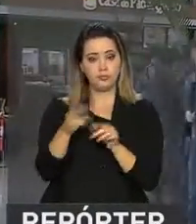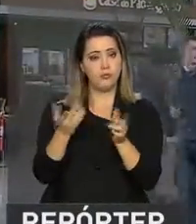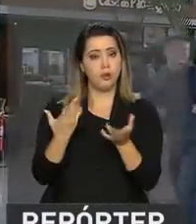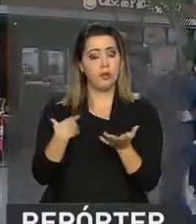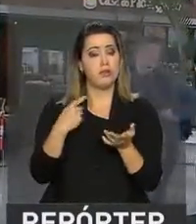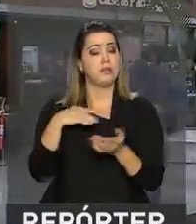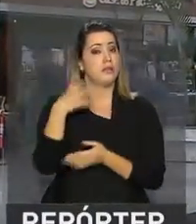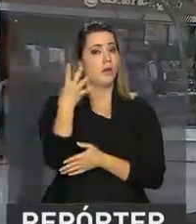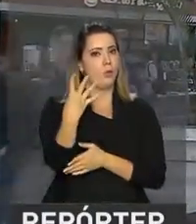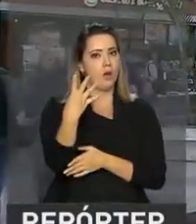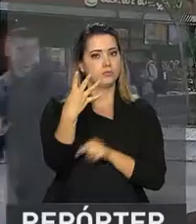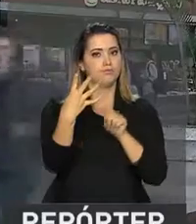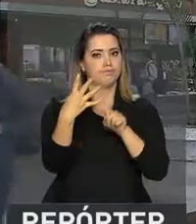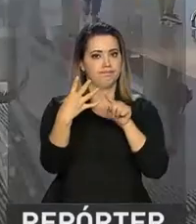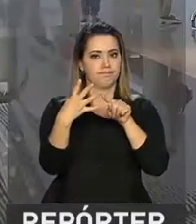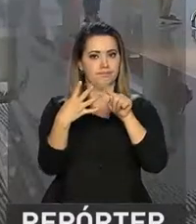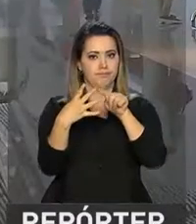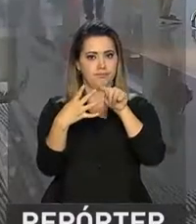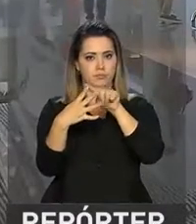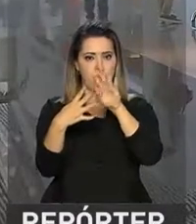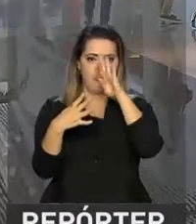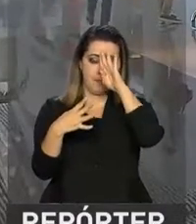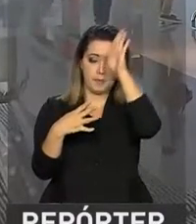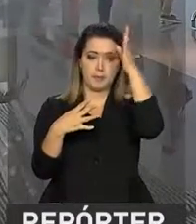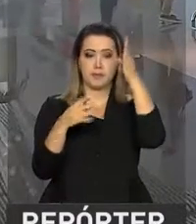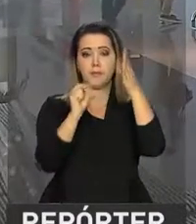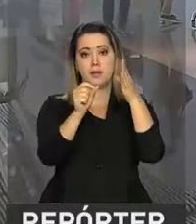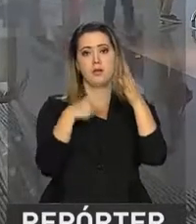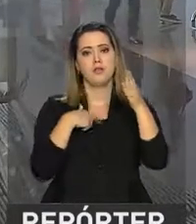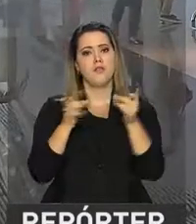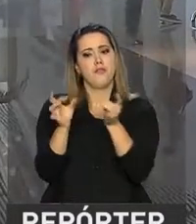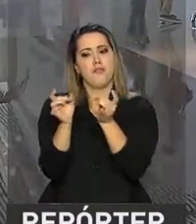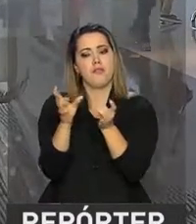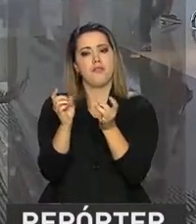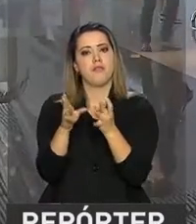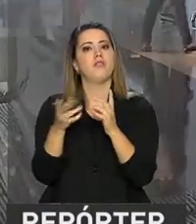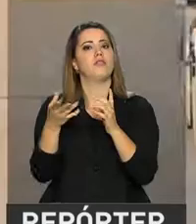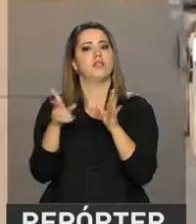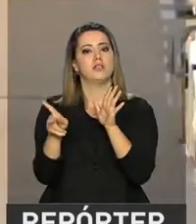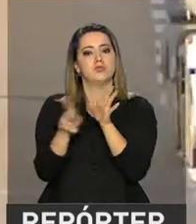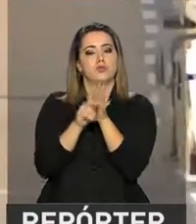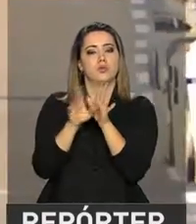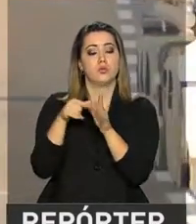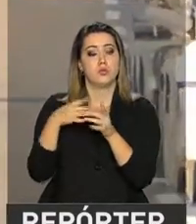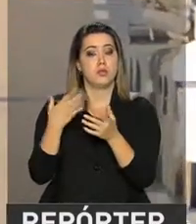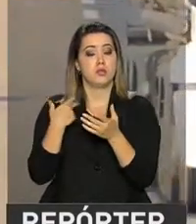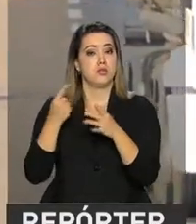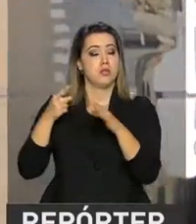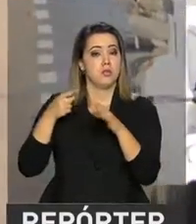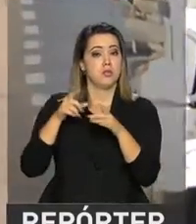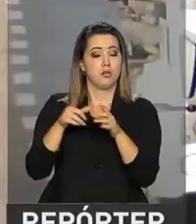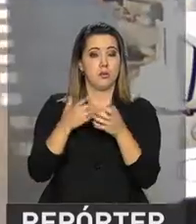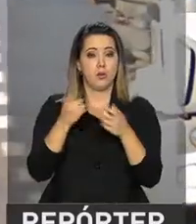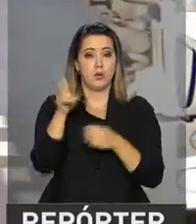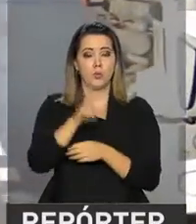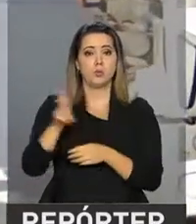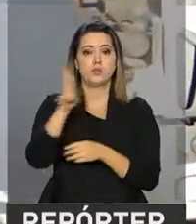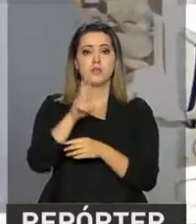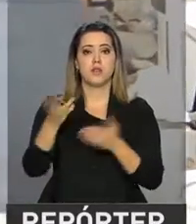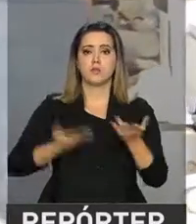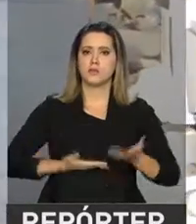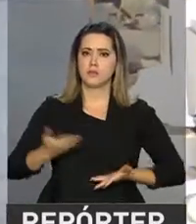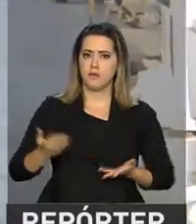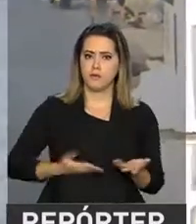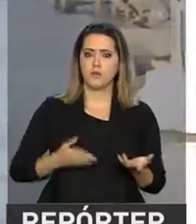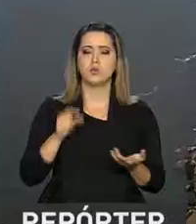contará com quatro ações principais a venda de empreendimentos a iniciativa privada exploração do serviço público por